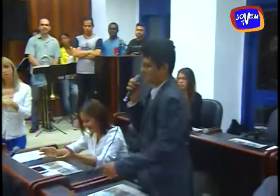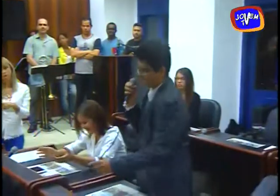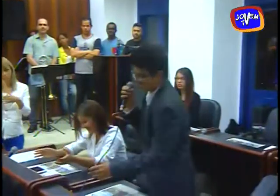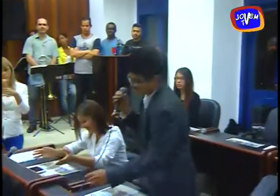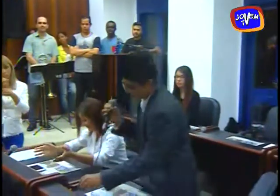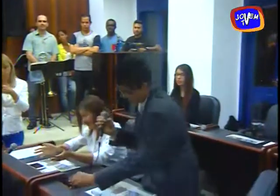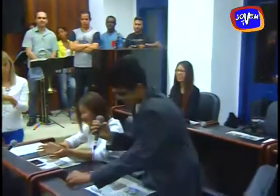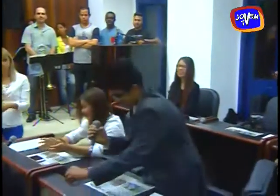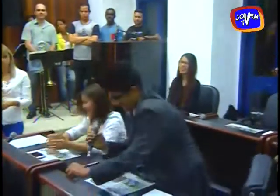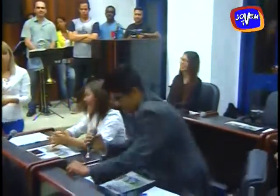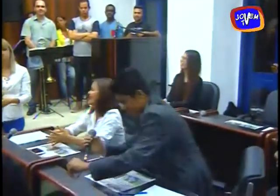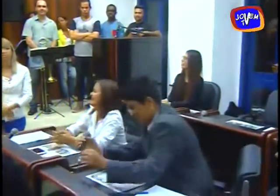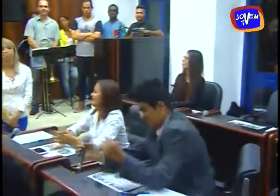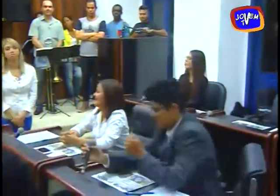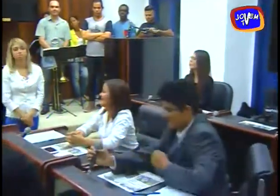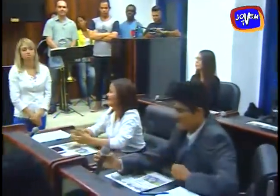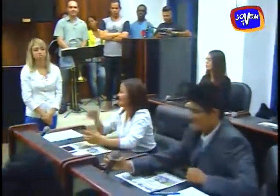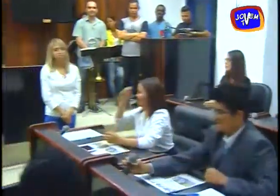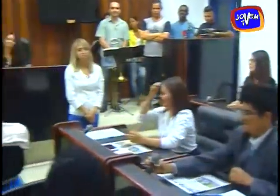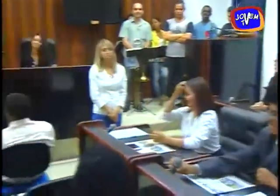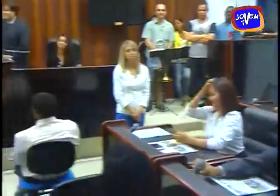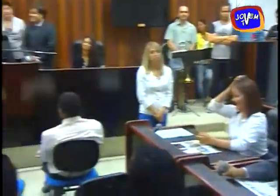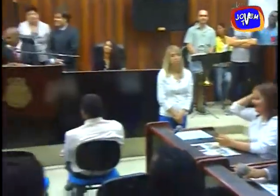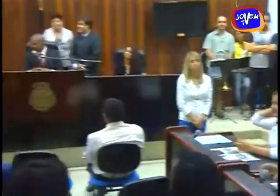mesmo. Válido, válido.